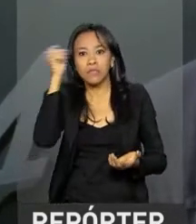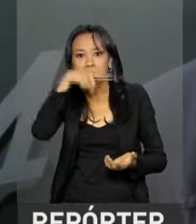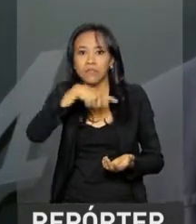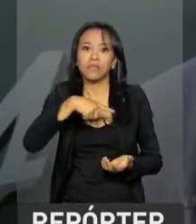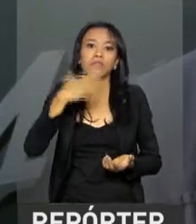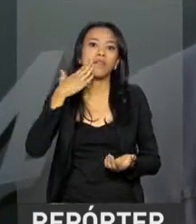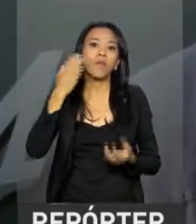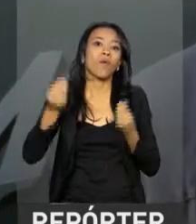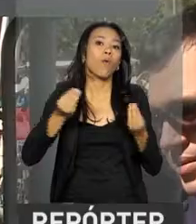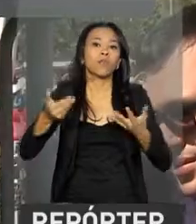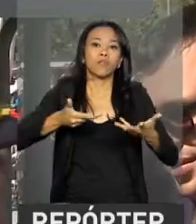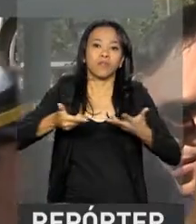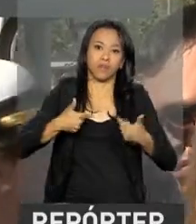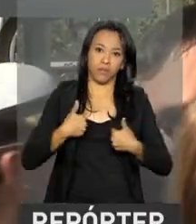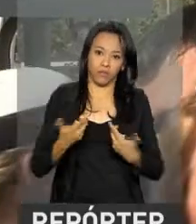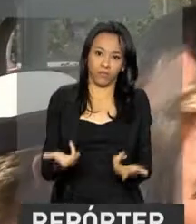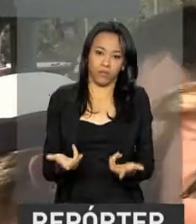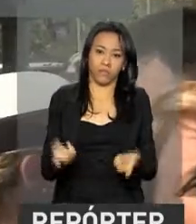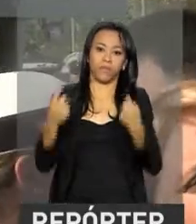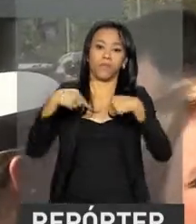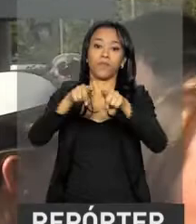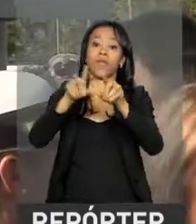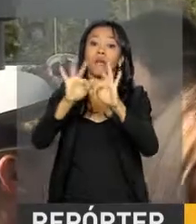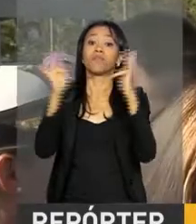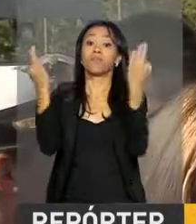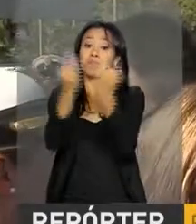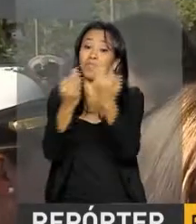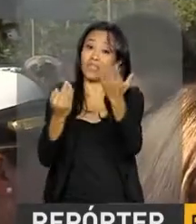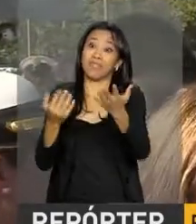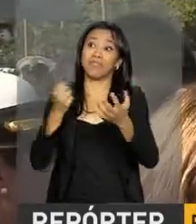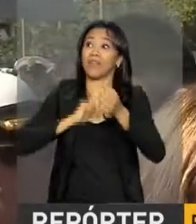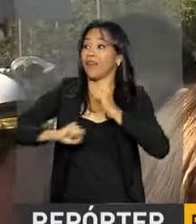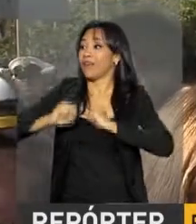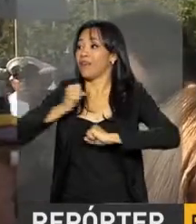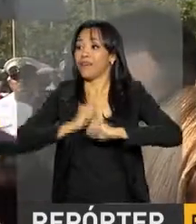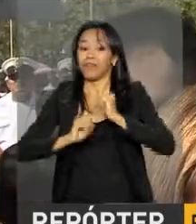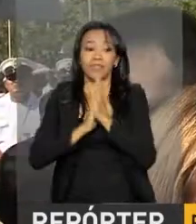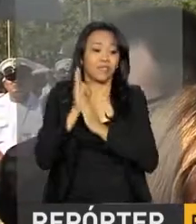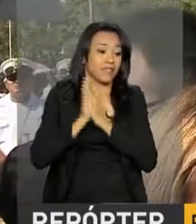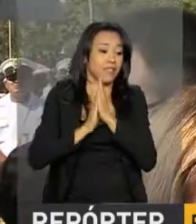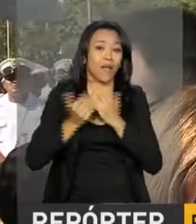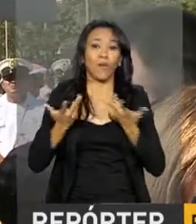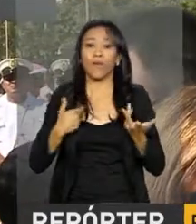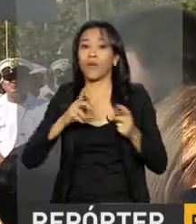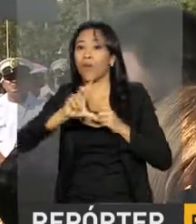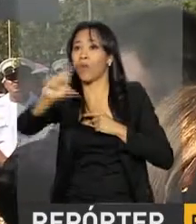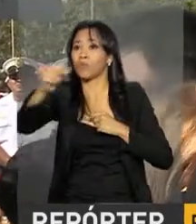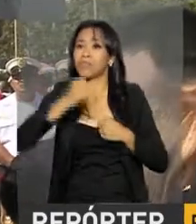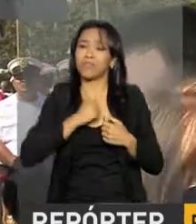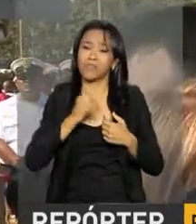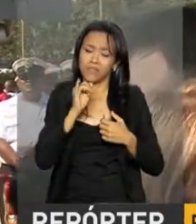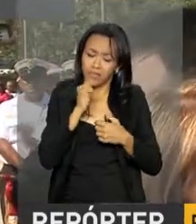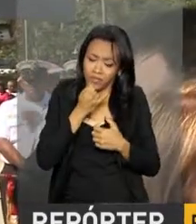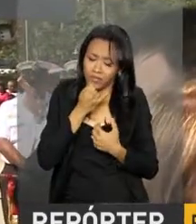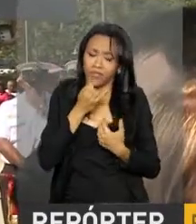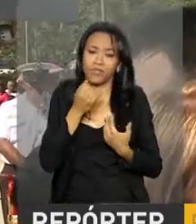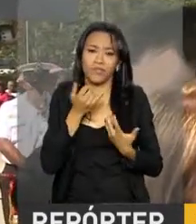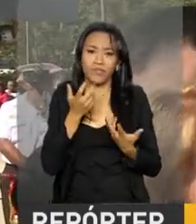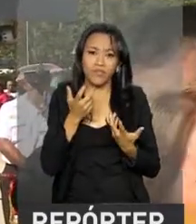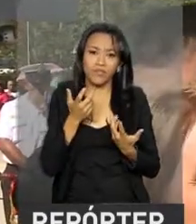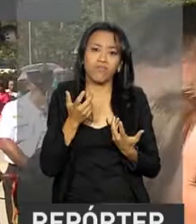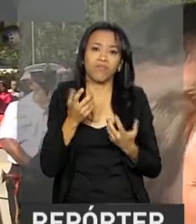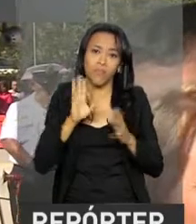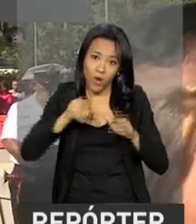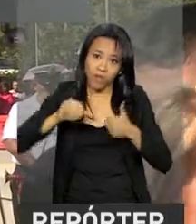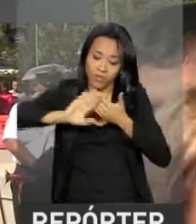saber lidar com isso aí. Os familiares, eles vivem uma ansiedade, tá certo? Mas se eles têm um momento de tristeza pela separação, eles